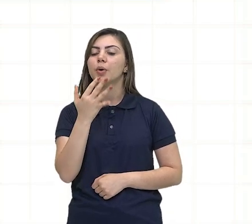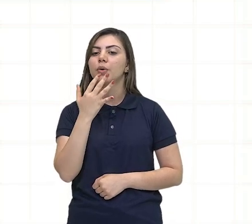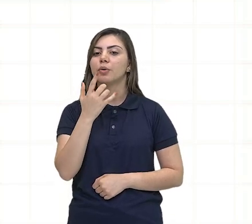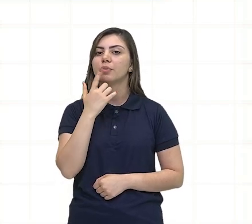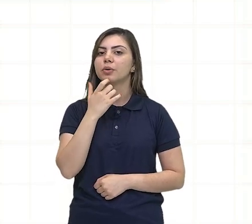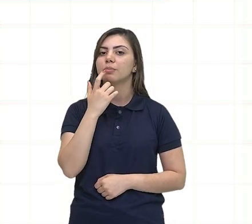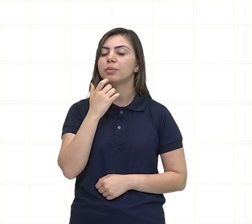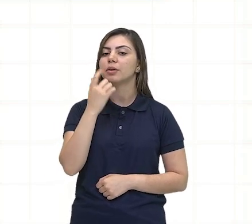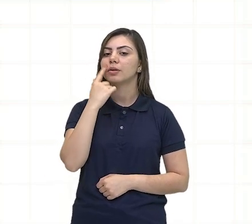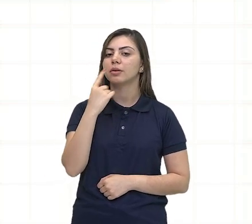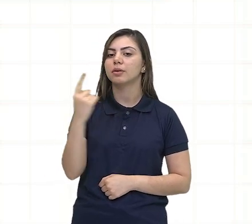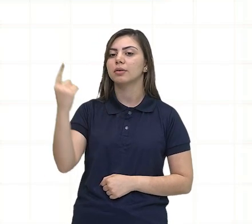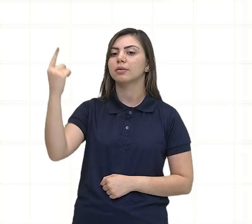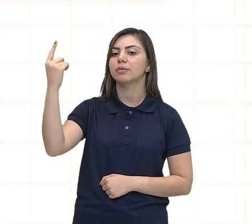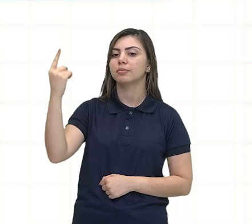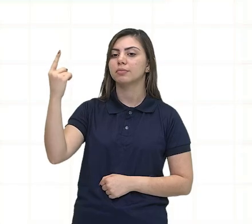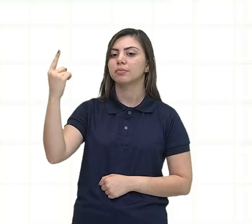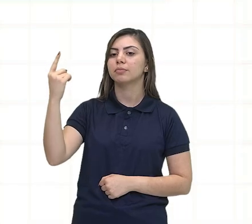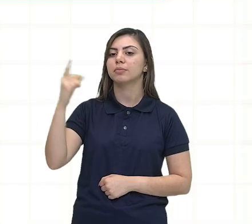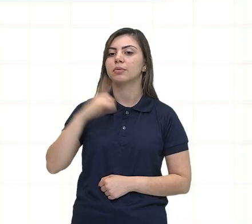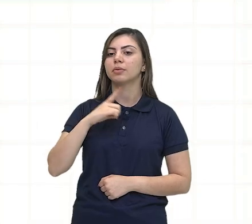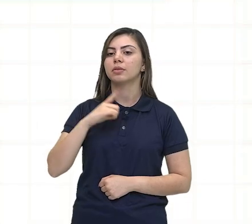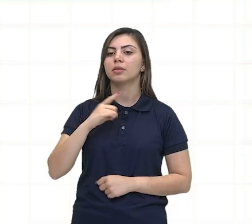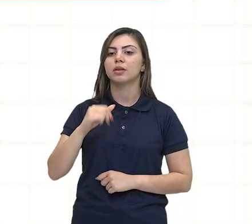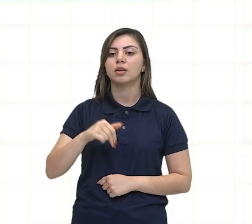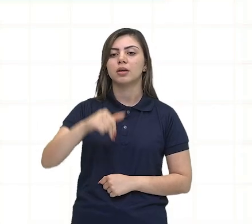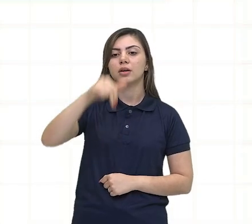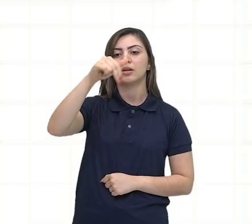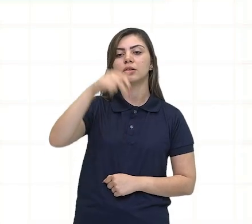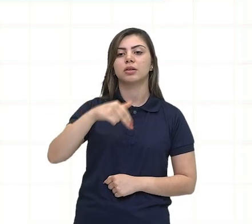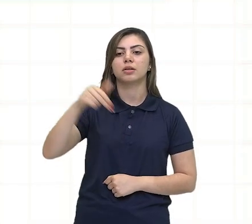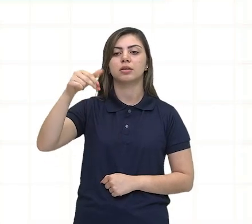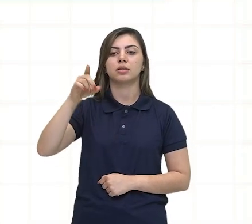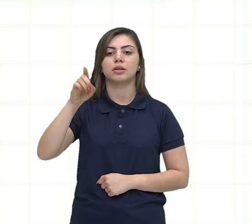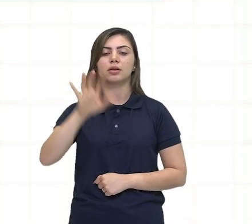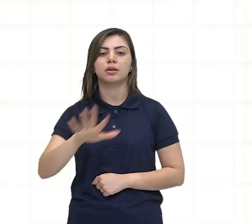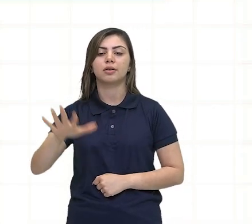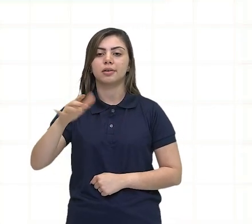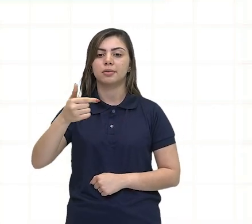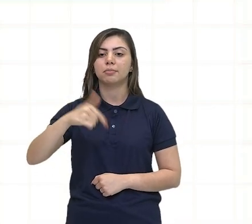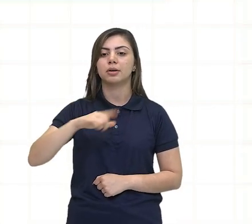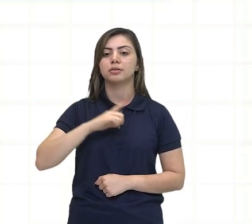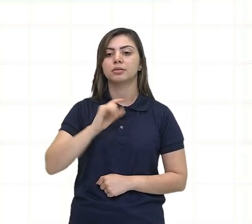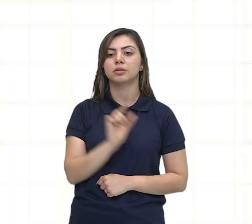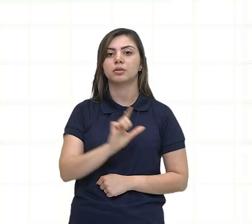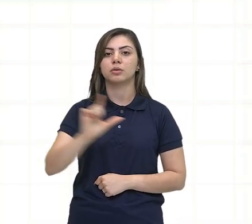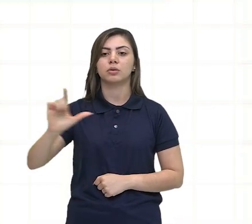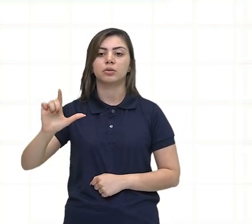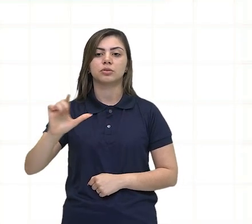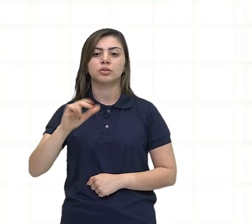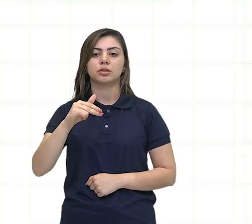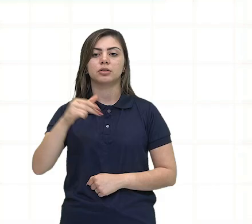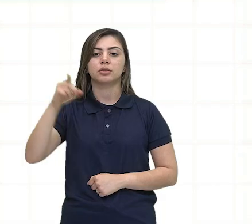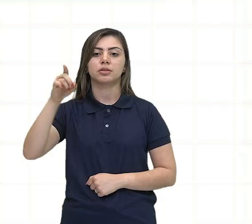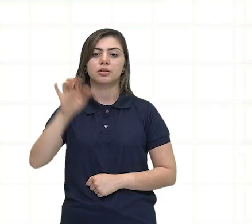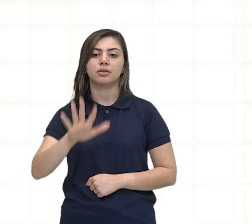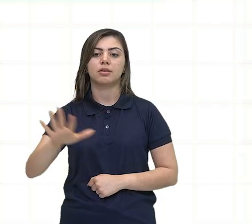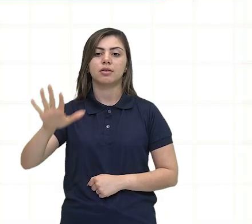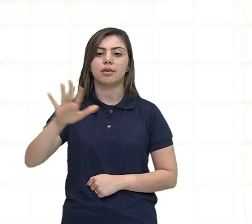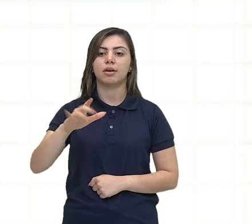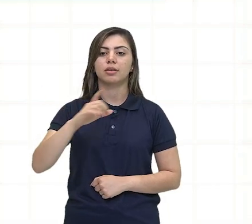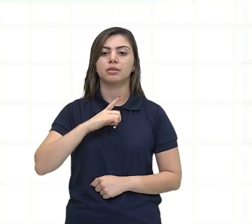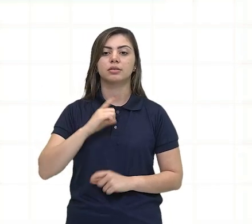temos o norte-nordeste, o leste-nordeste, o leste-sudeste, o ponto